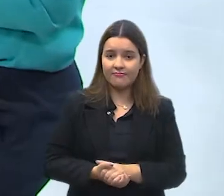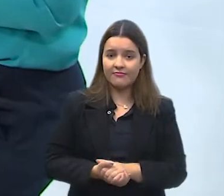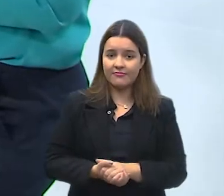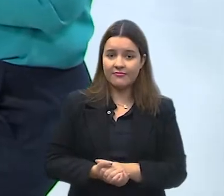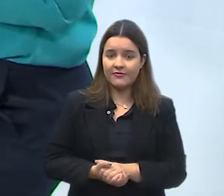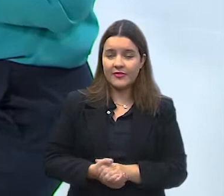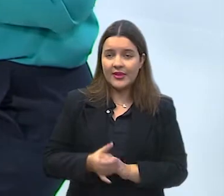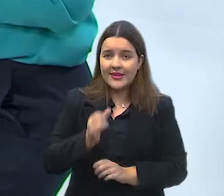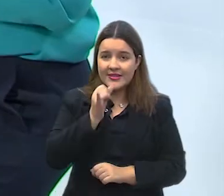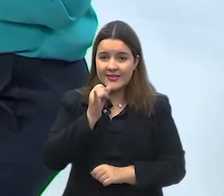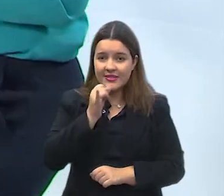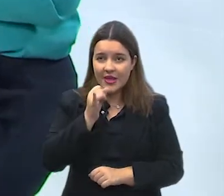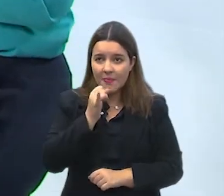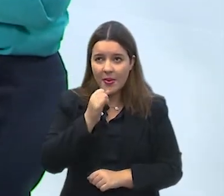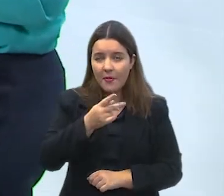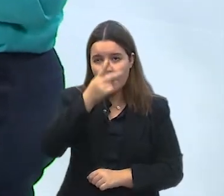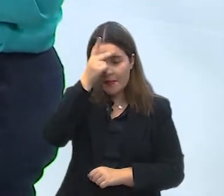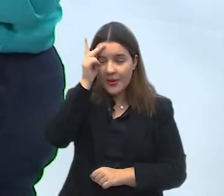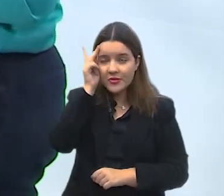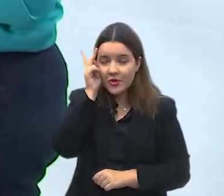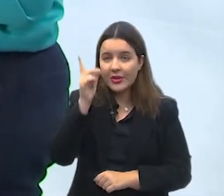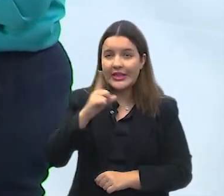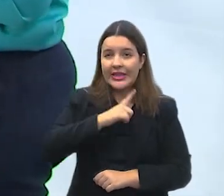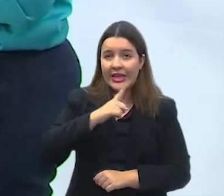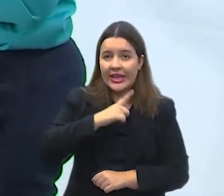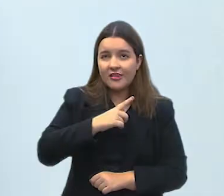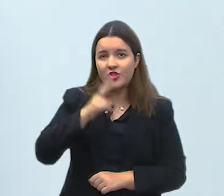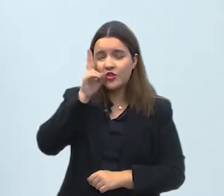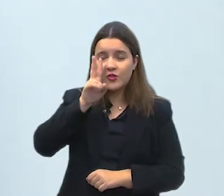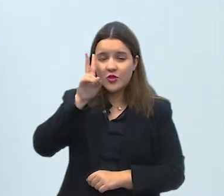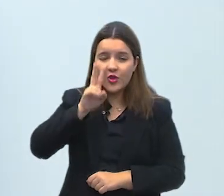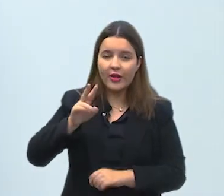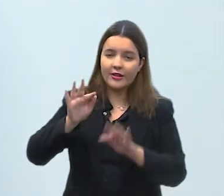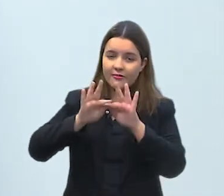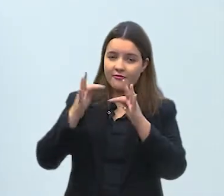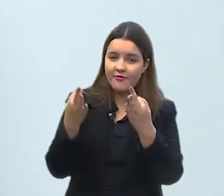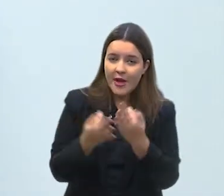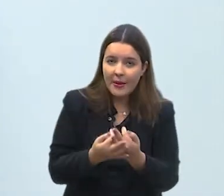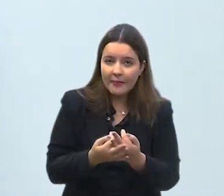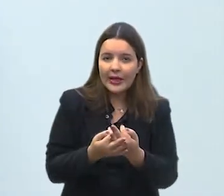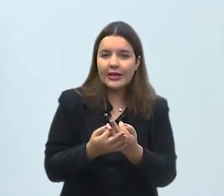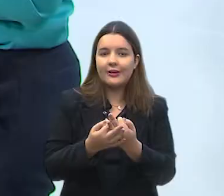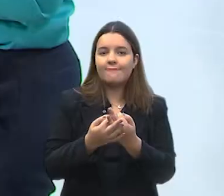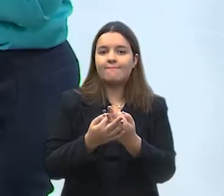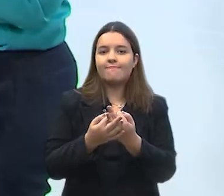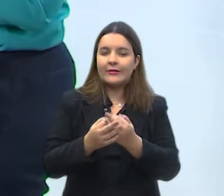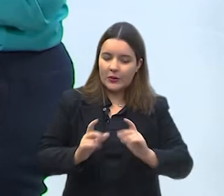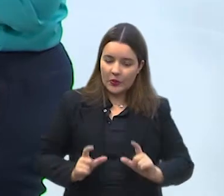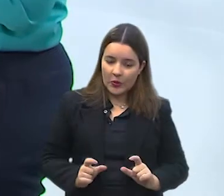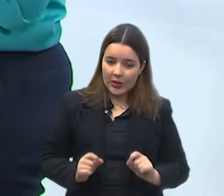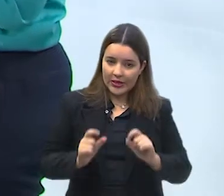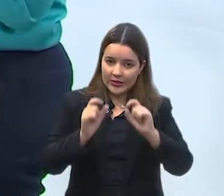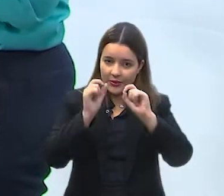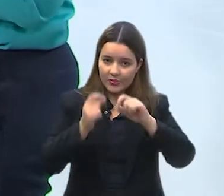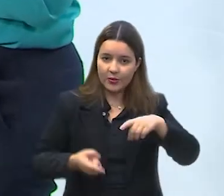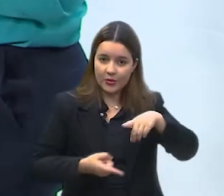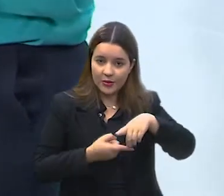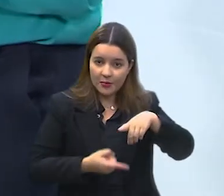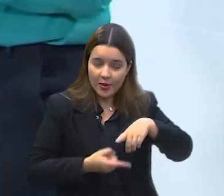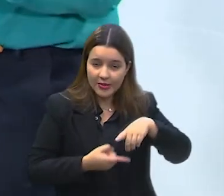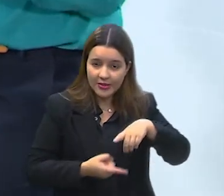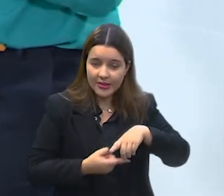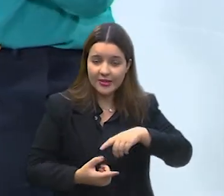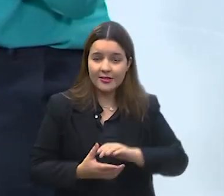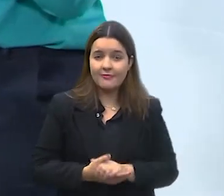pessoa, por exemplo, que teve aí um histórico familiar de pessoas, parentes que tiveram o câncer, a gente está falando agora do câncer